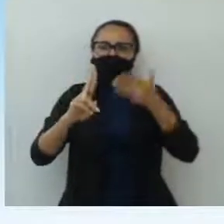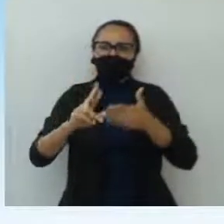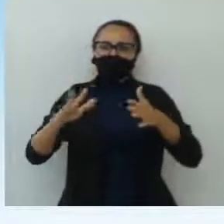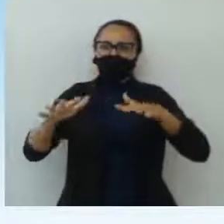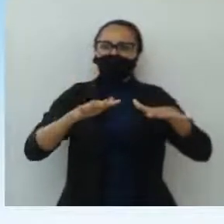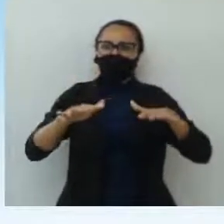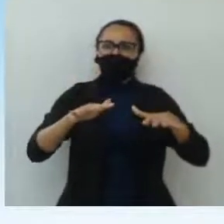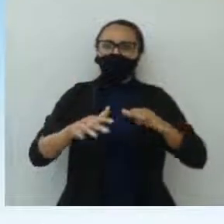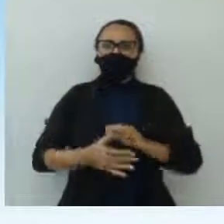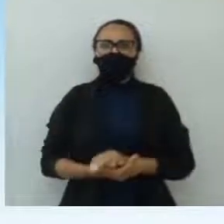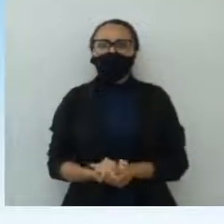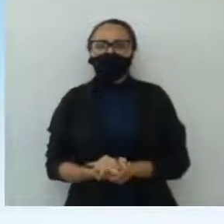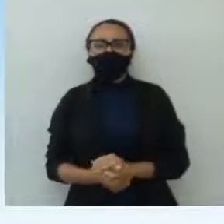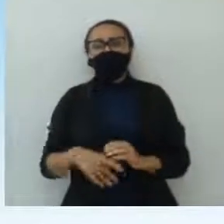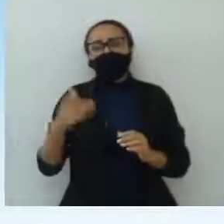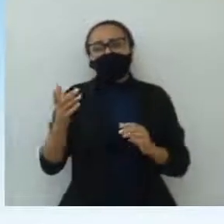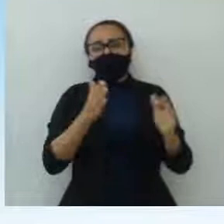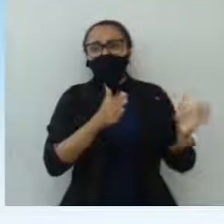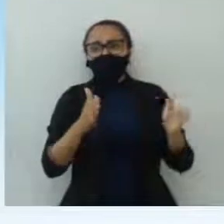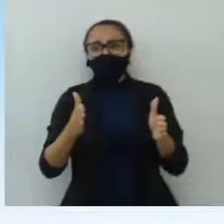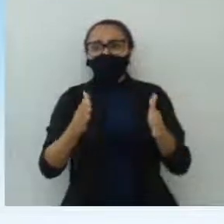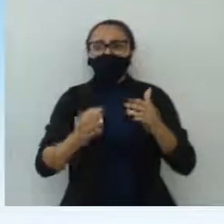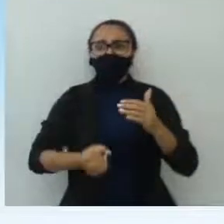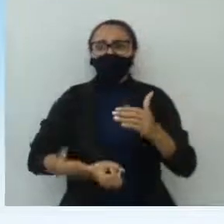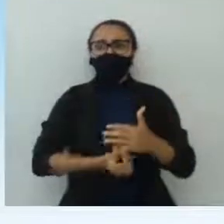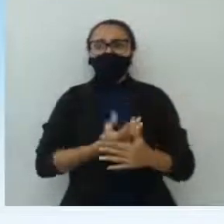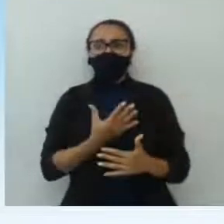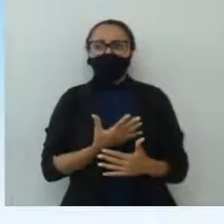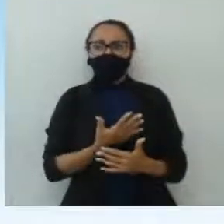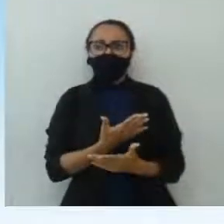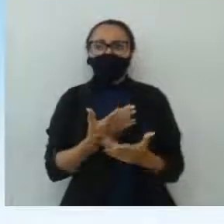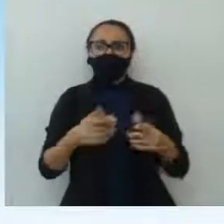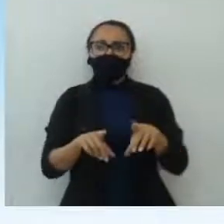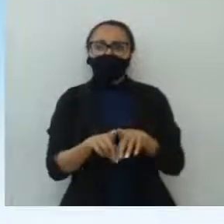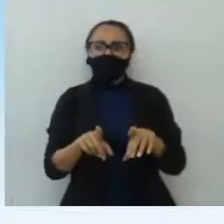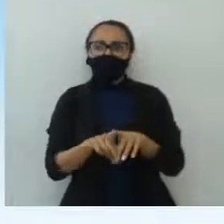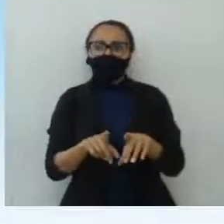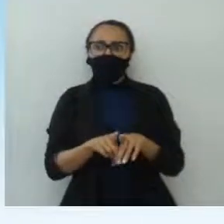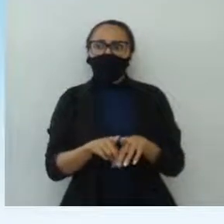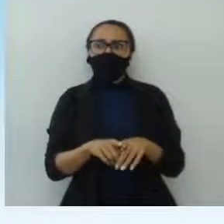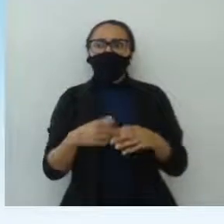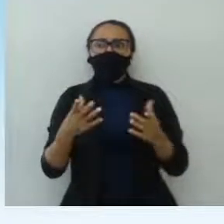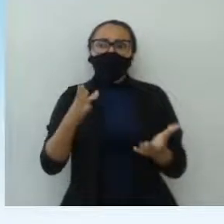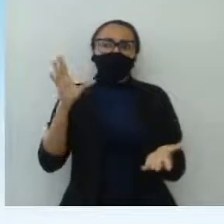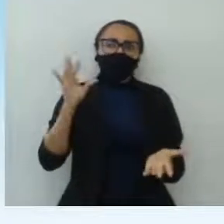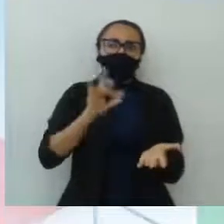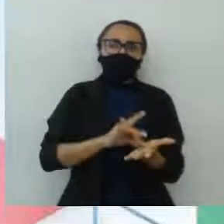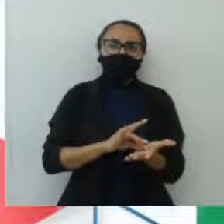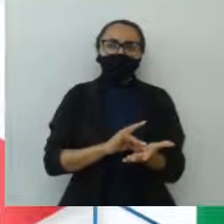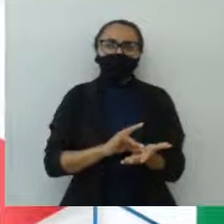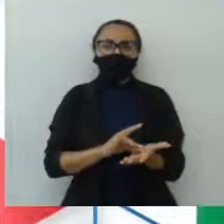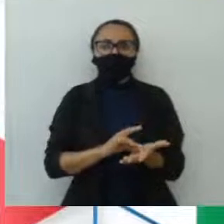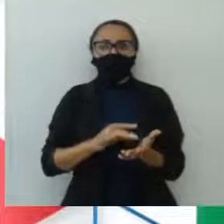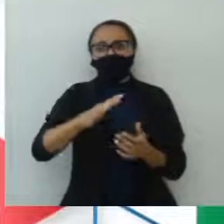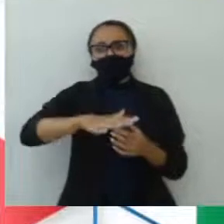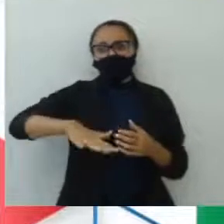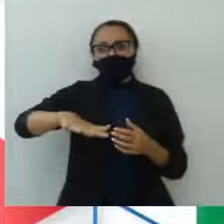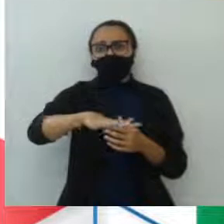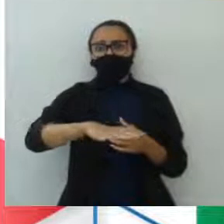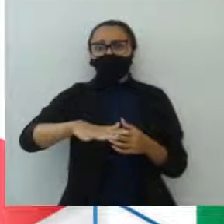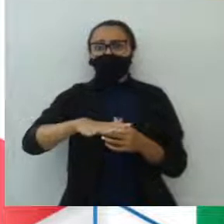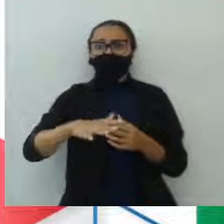realista. E nesse mesmo período surge um outro elemento super essencial, que é o naturalismo realista. O